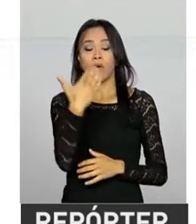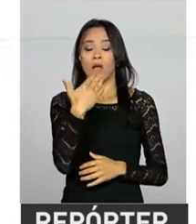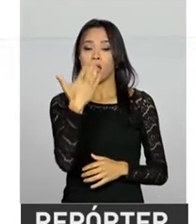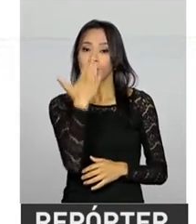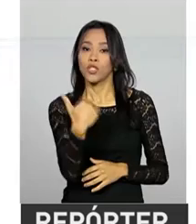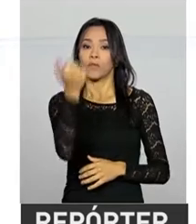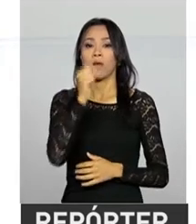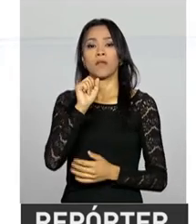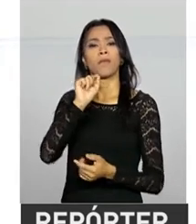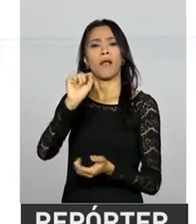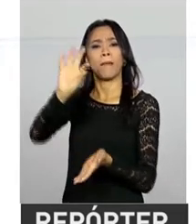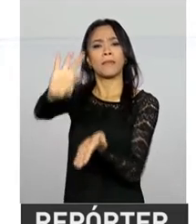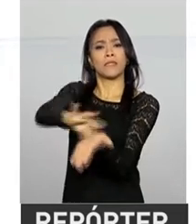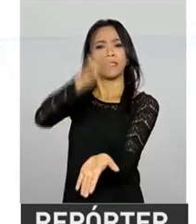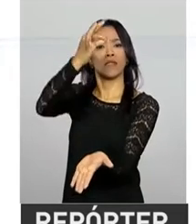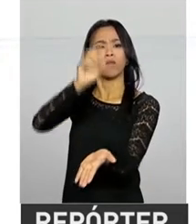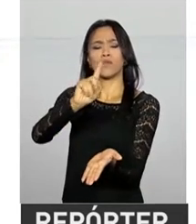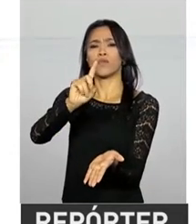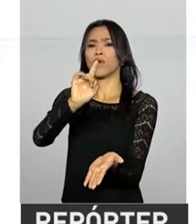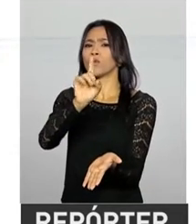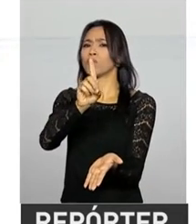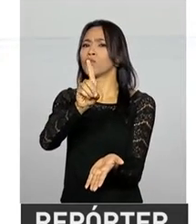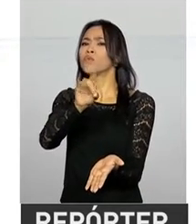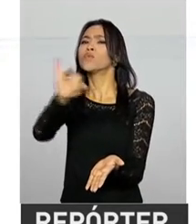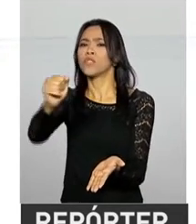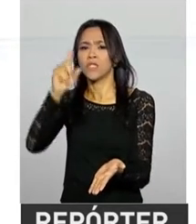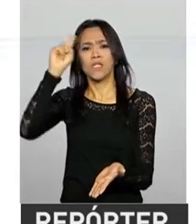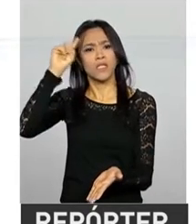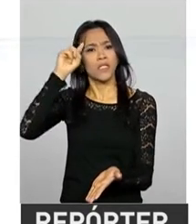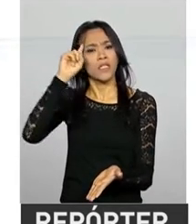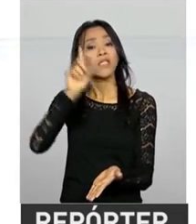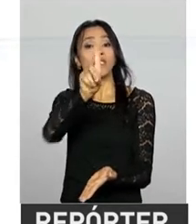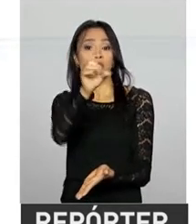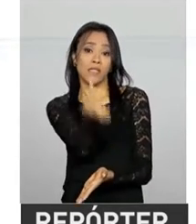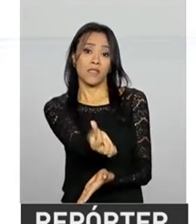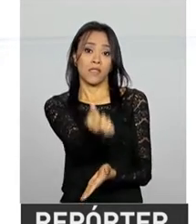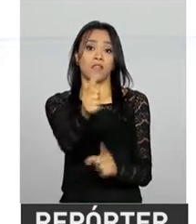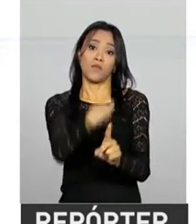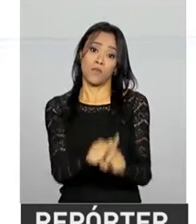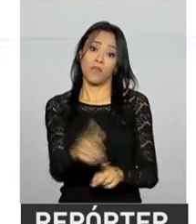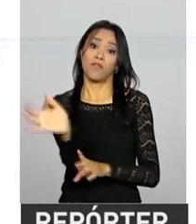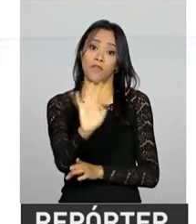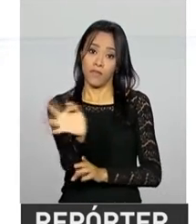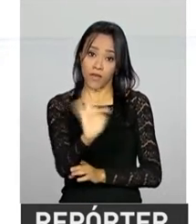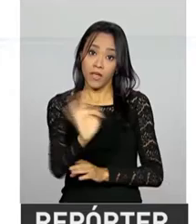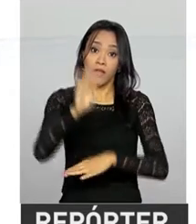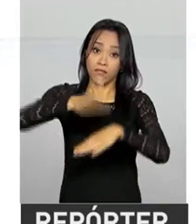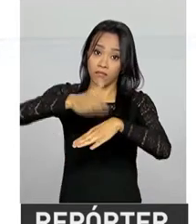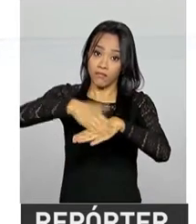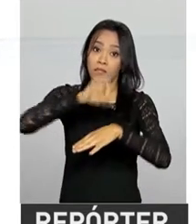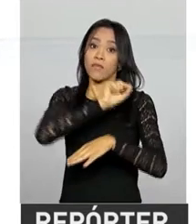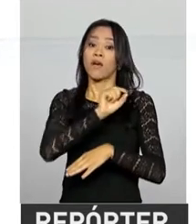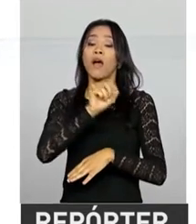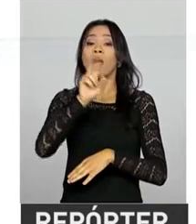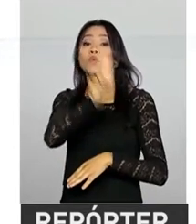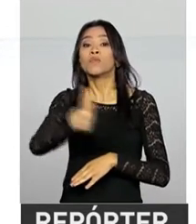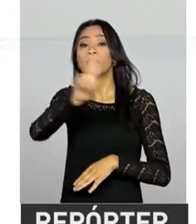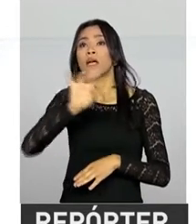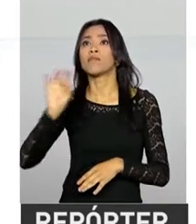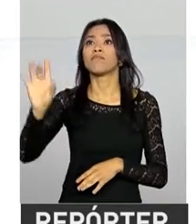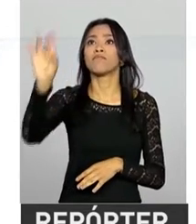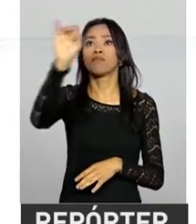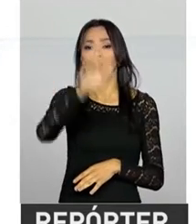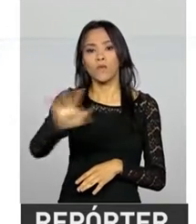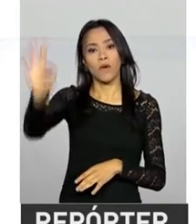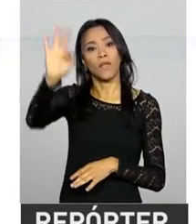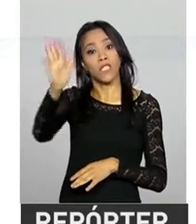para a matrícula vai ser feita a partir do dia 16 de fevereiro pelas próprias instituições de ensino então é importante o candidato